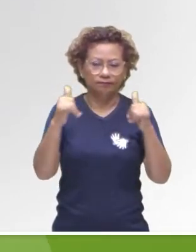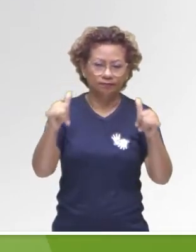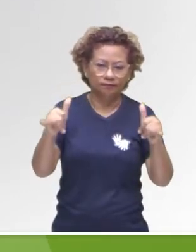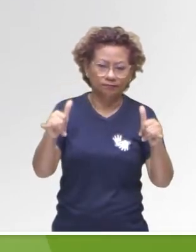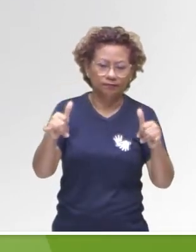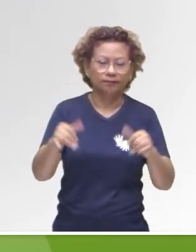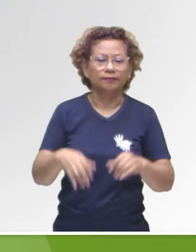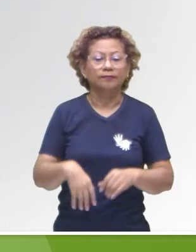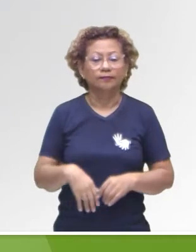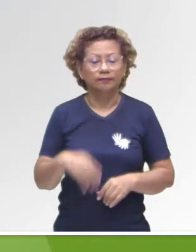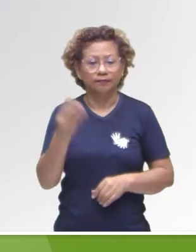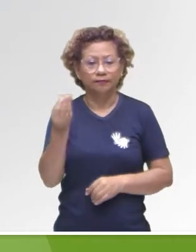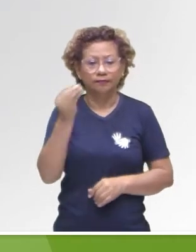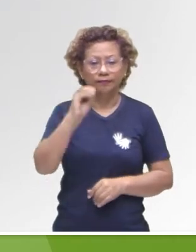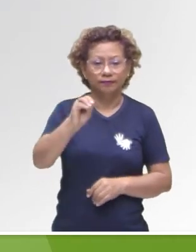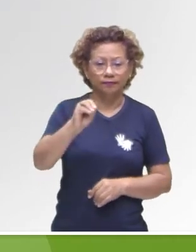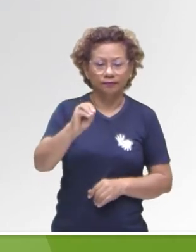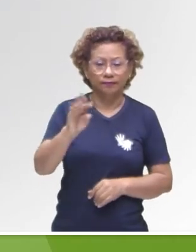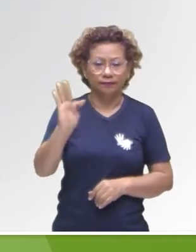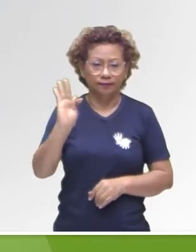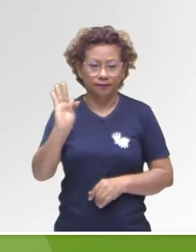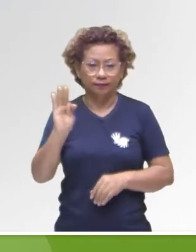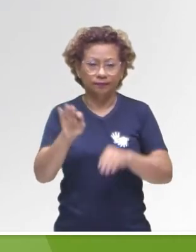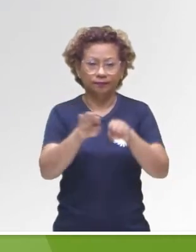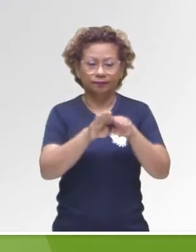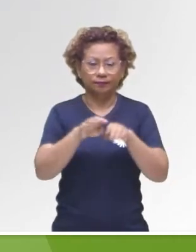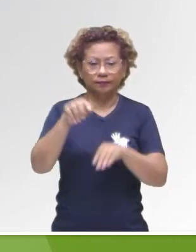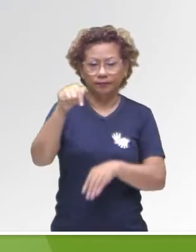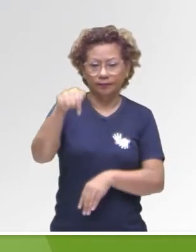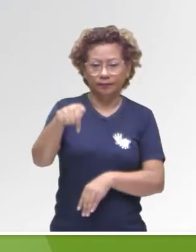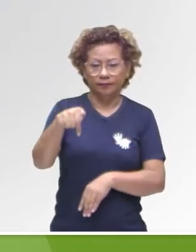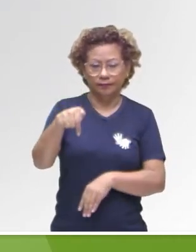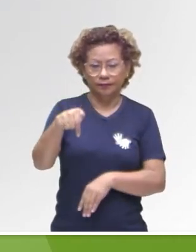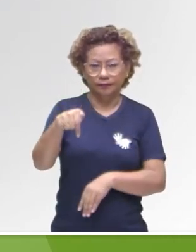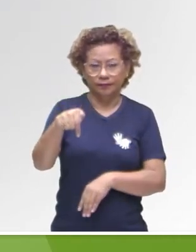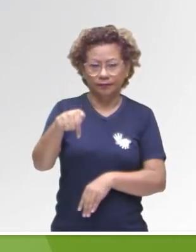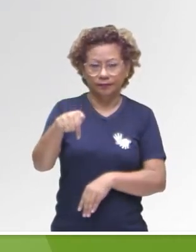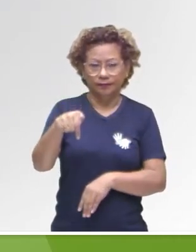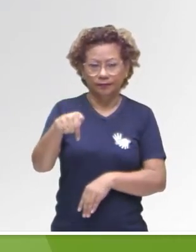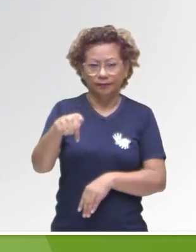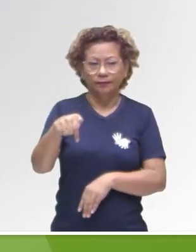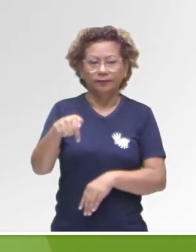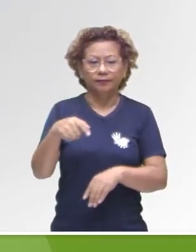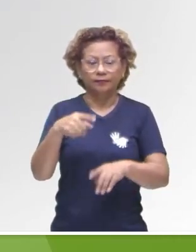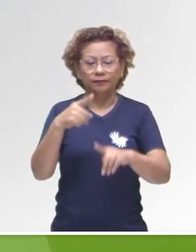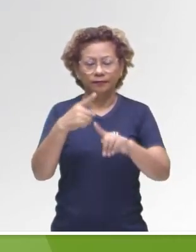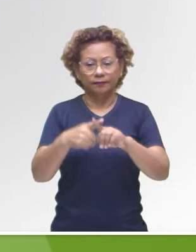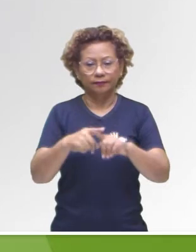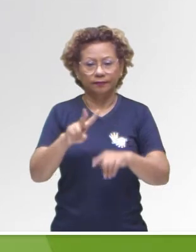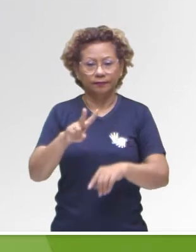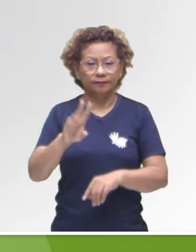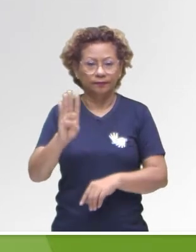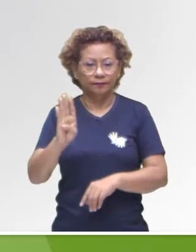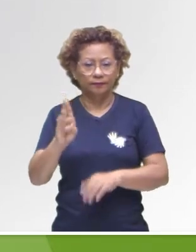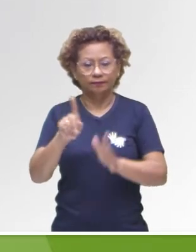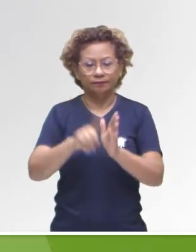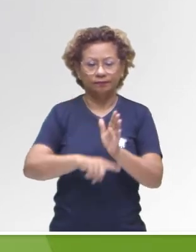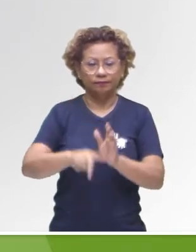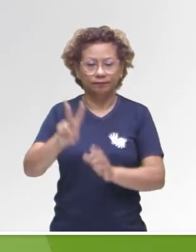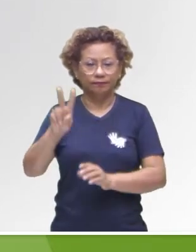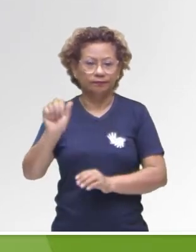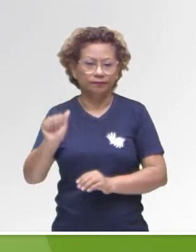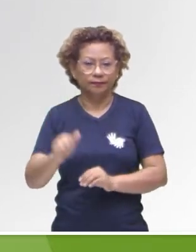letra grega tal, ele é igual à carga multiplicada pela diferença de potencial elétrico entre dois